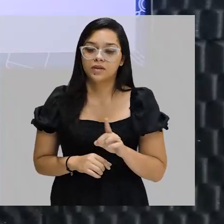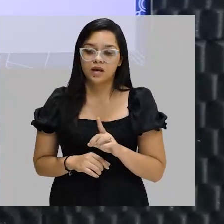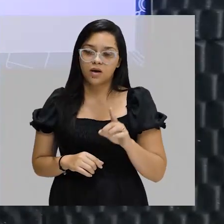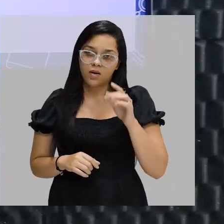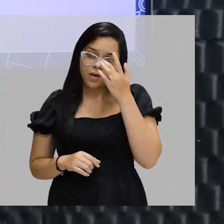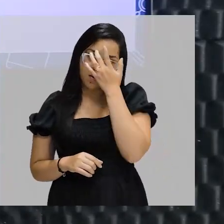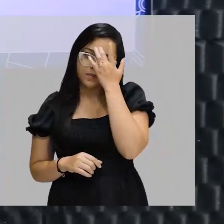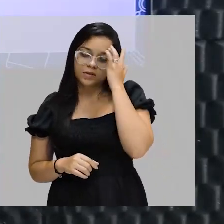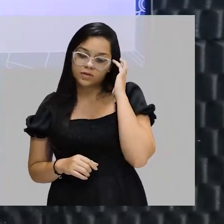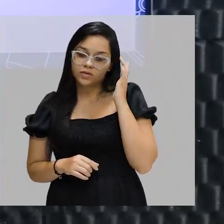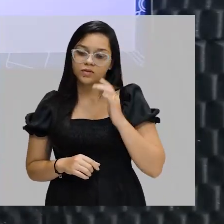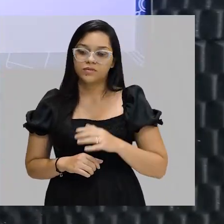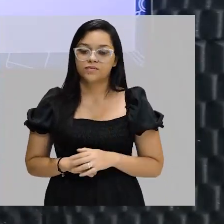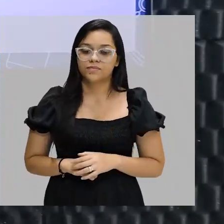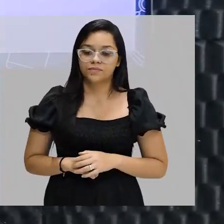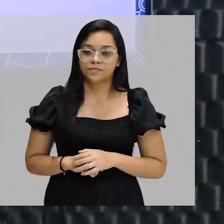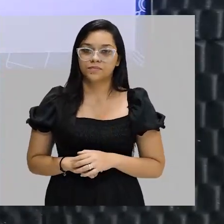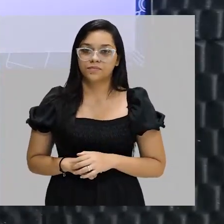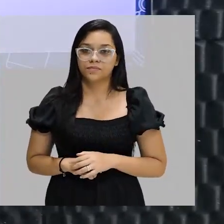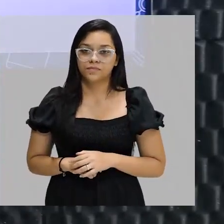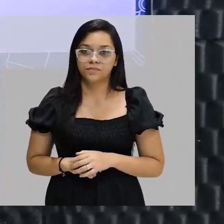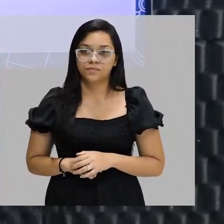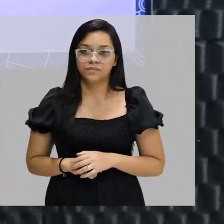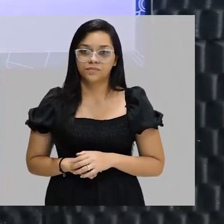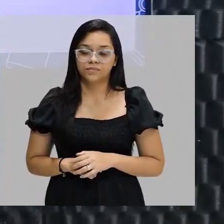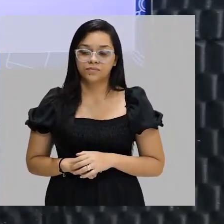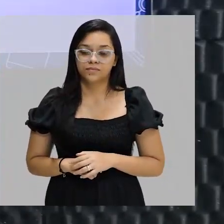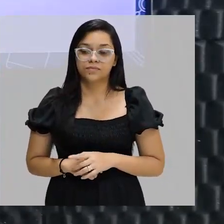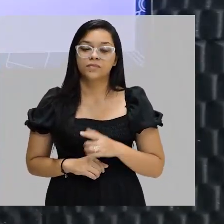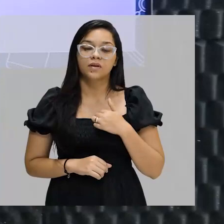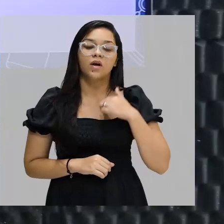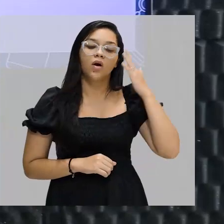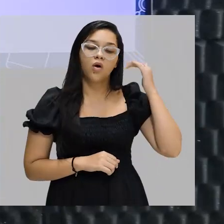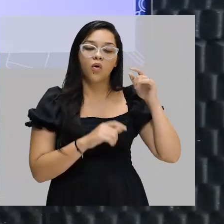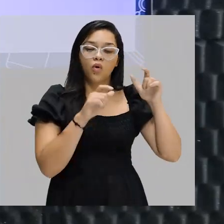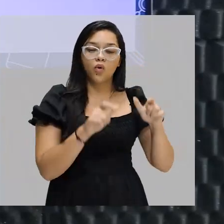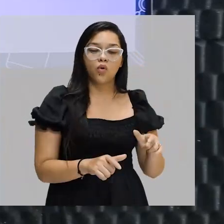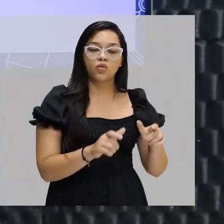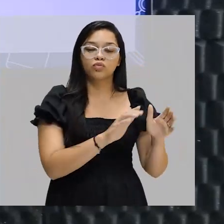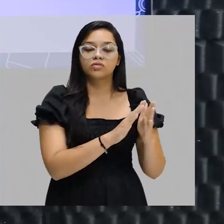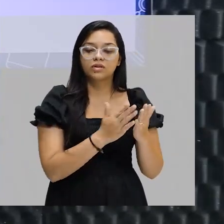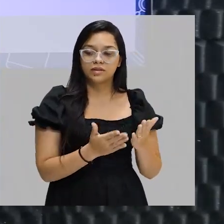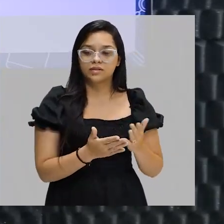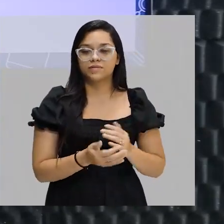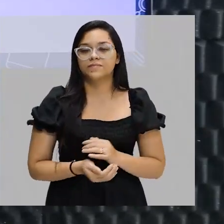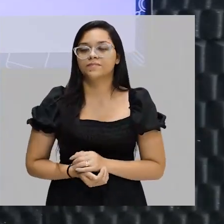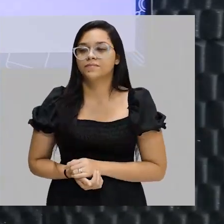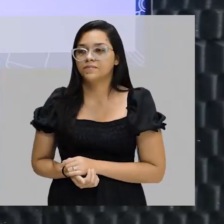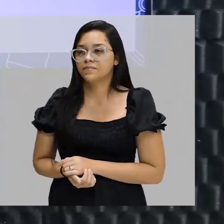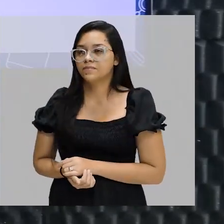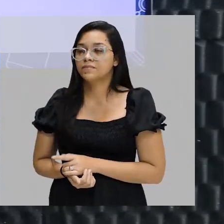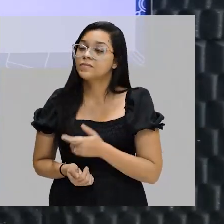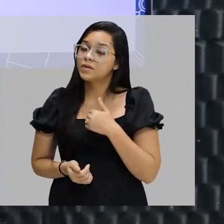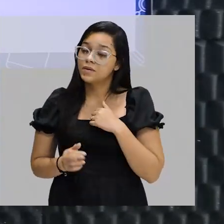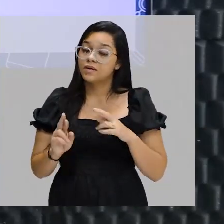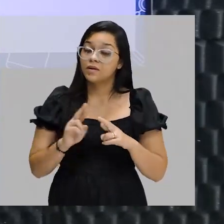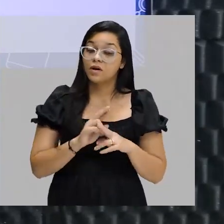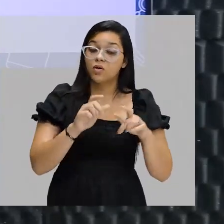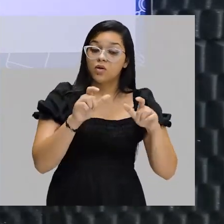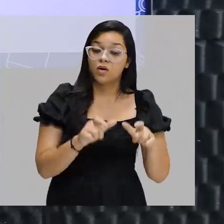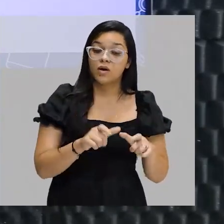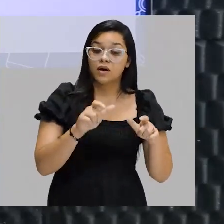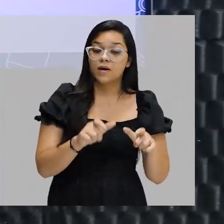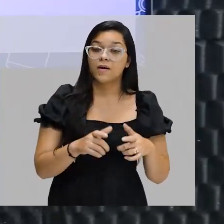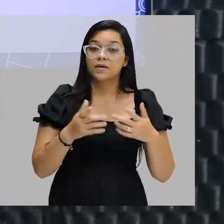a uma pessoa. I know where the books are. Eu sei onde os livros estão. Estou me referindo a um